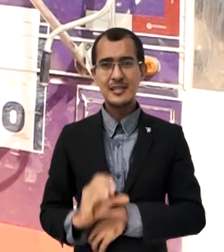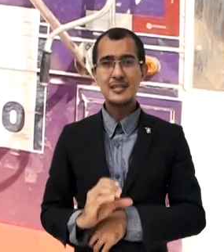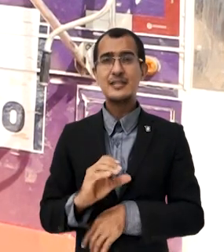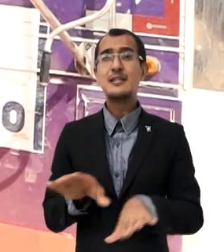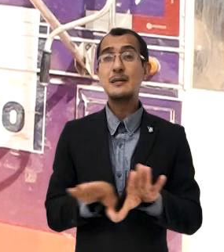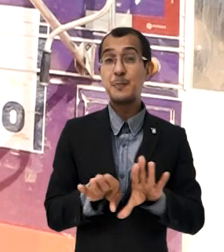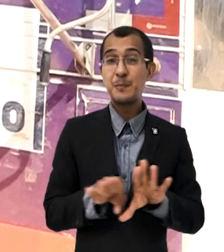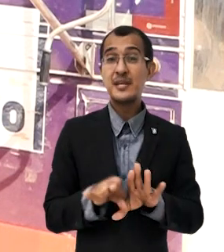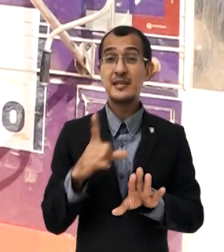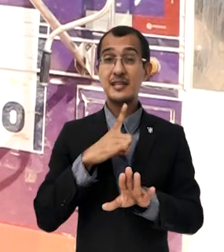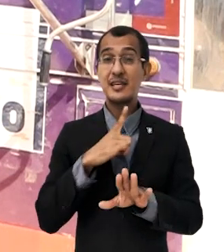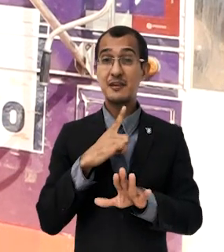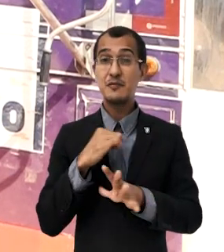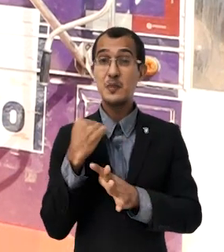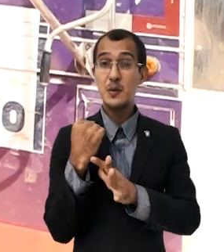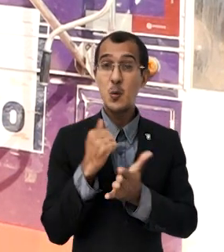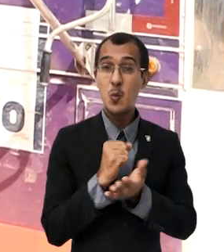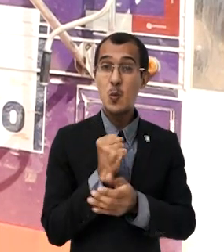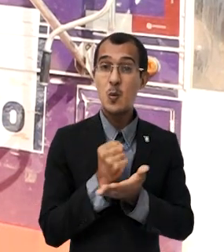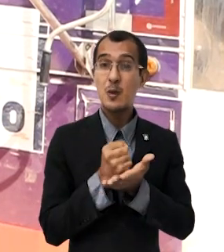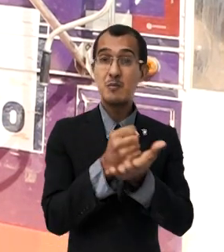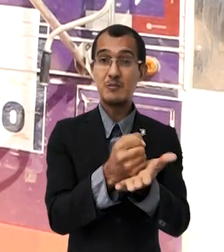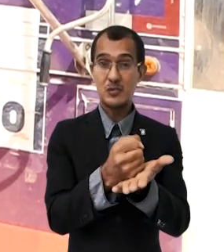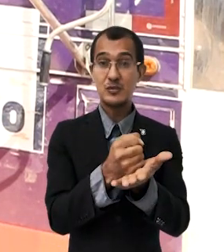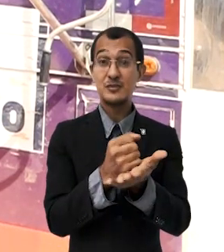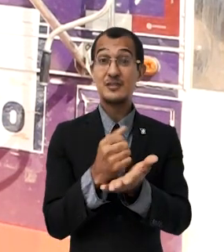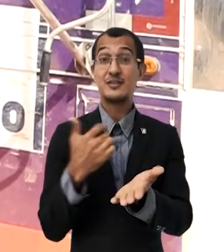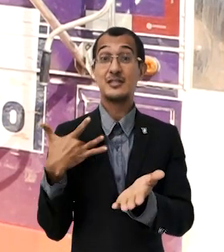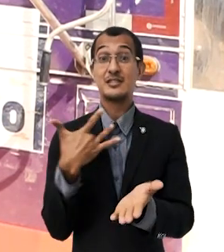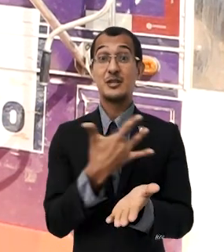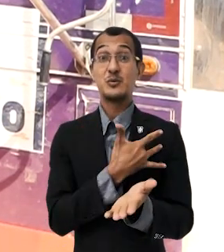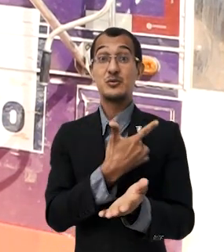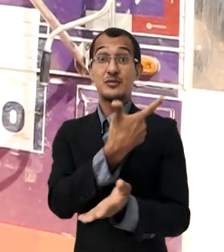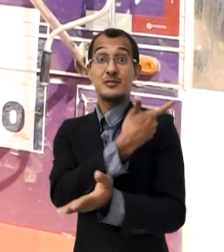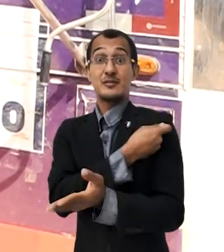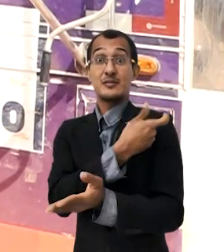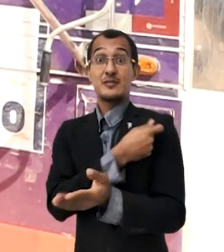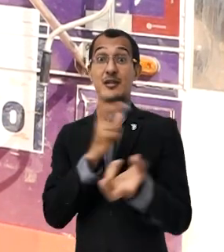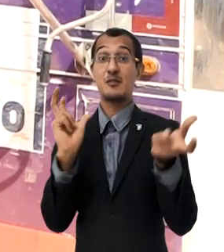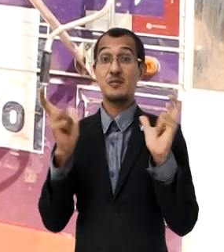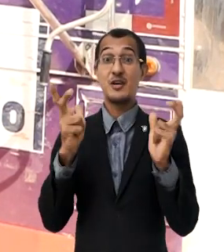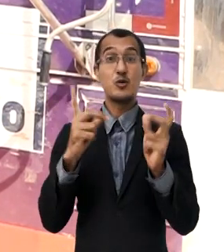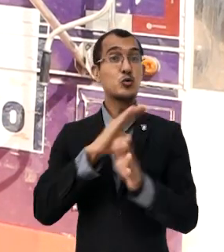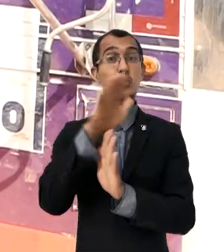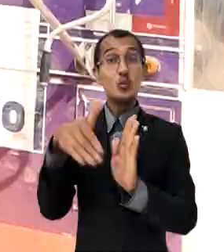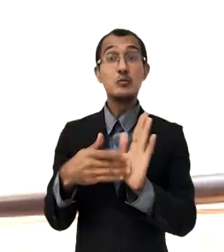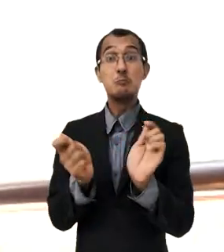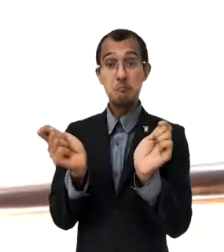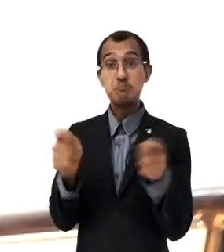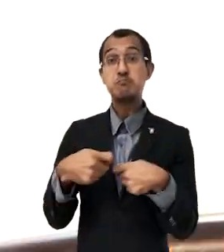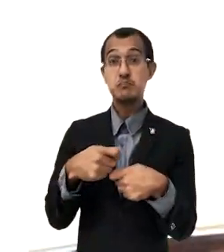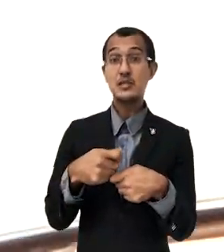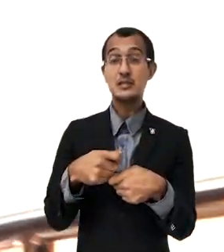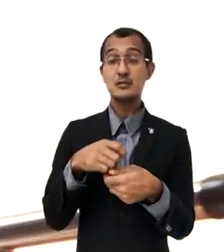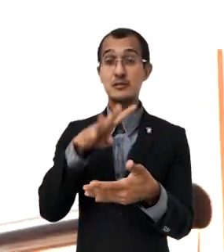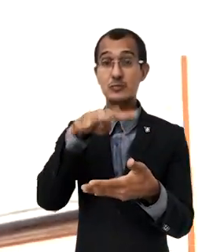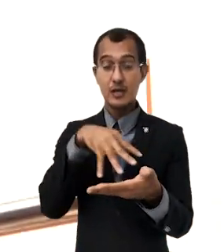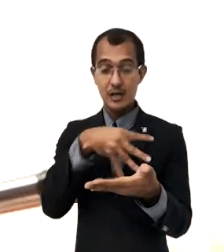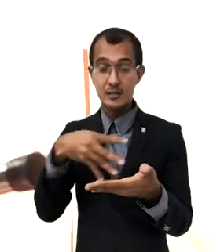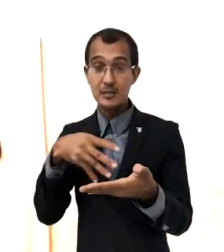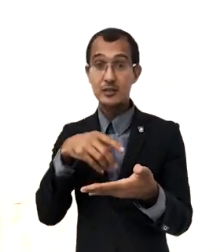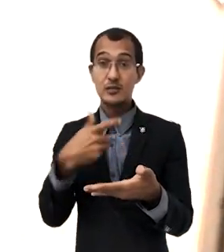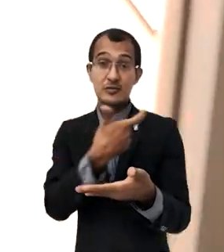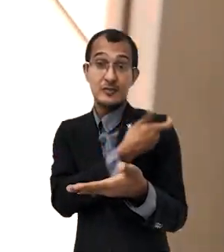mutirão também contou com o apoio da Secretaria Estadual de Saúde, com esse caminhão de vacina, onde todo morador vai poder